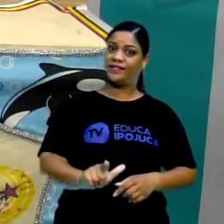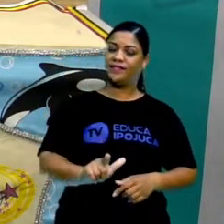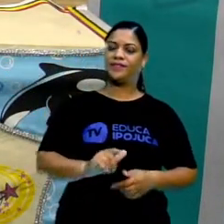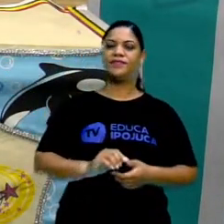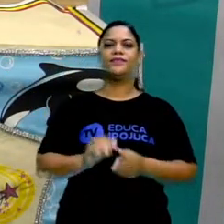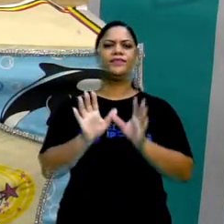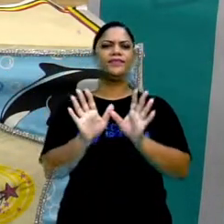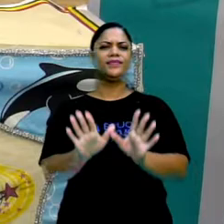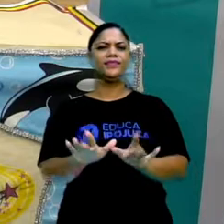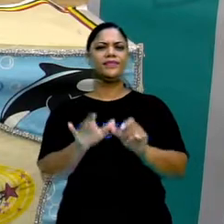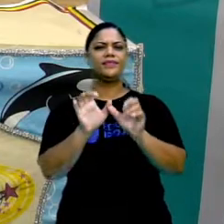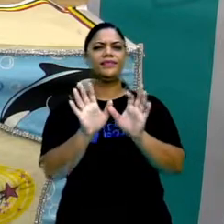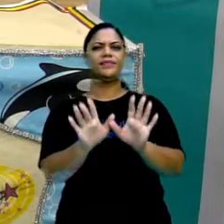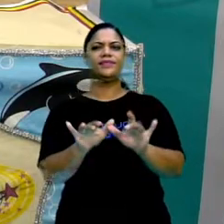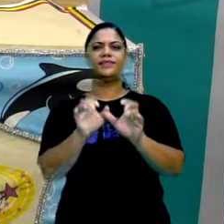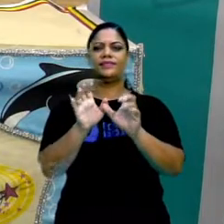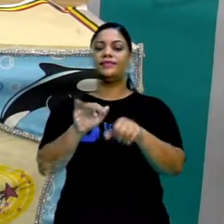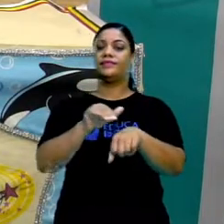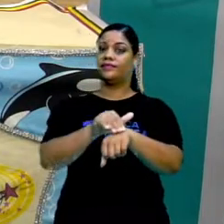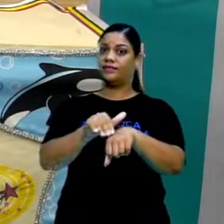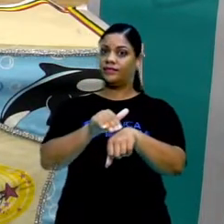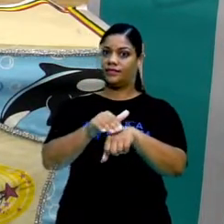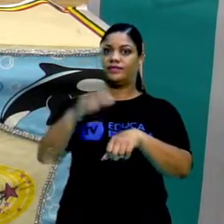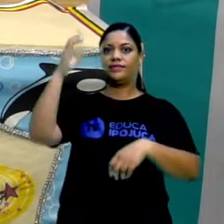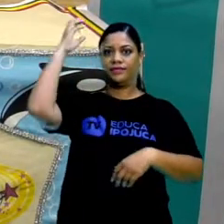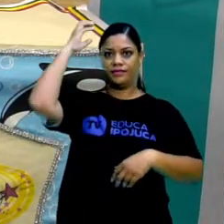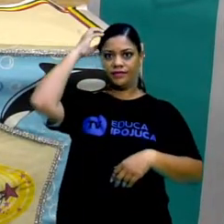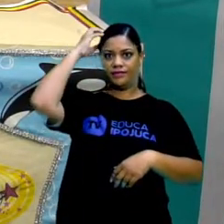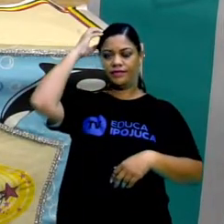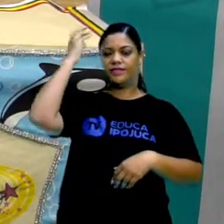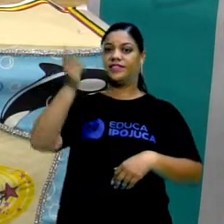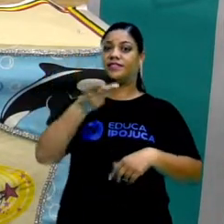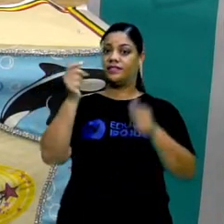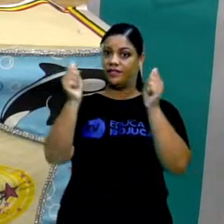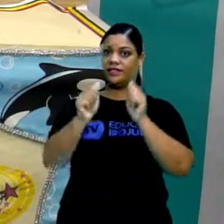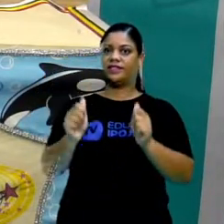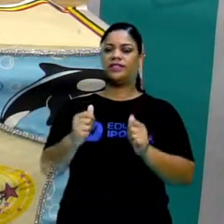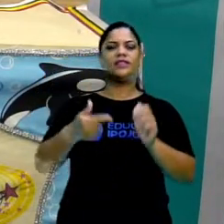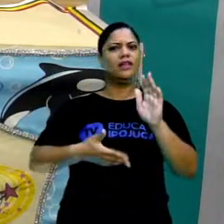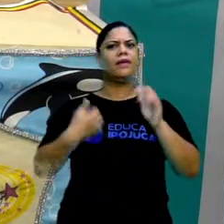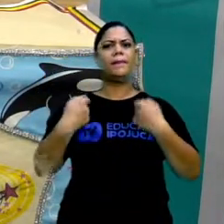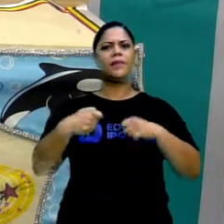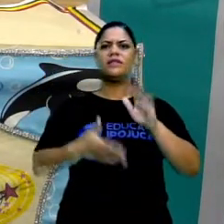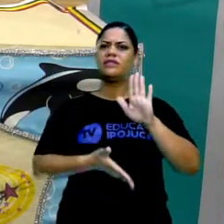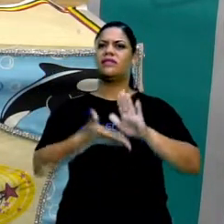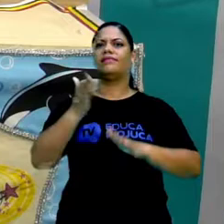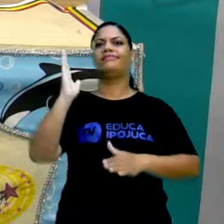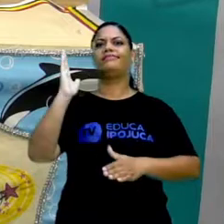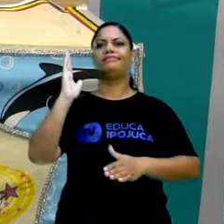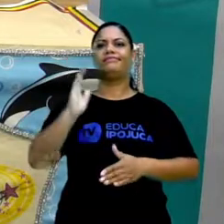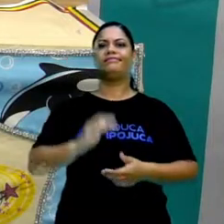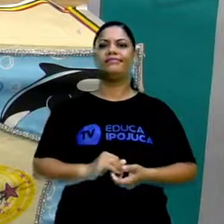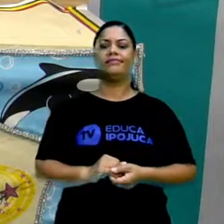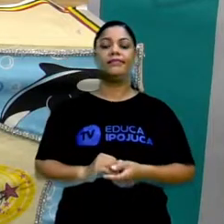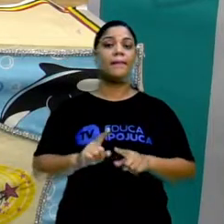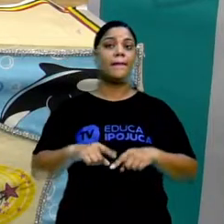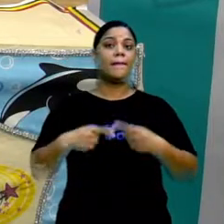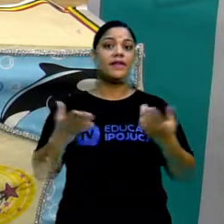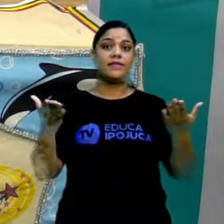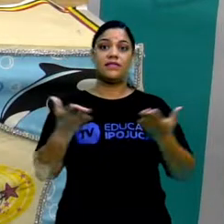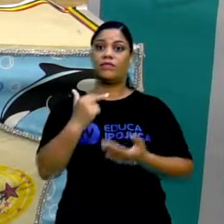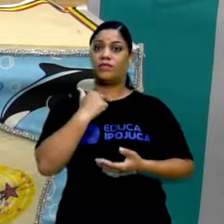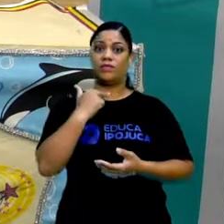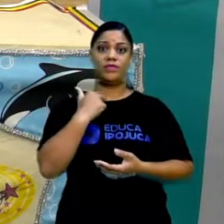a andorinha conversou com o príncipe, dizendo que ia embora. Mas agora, ele